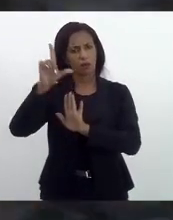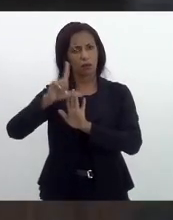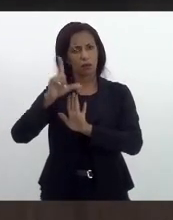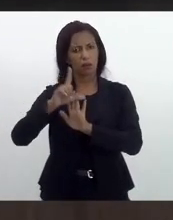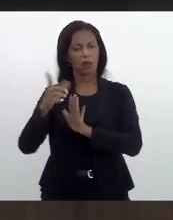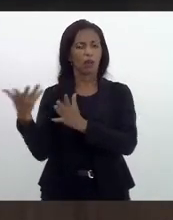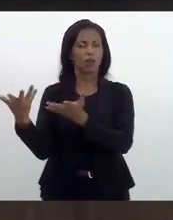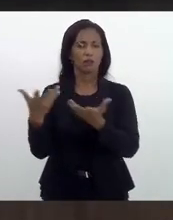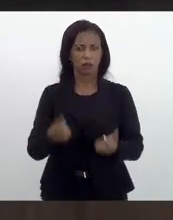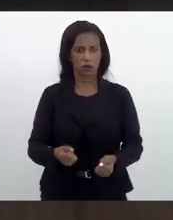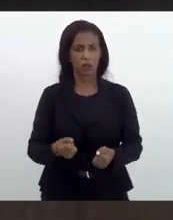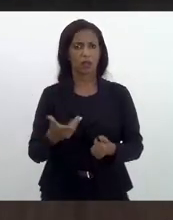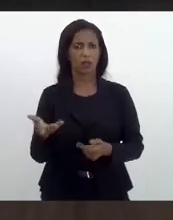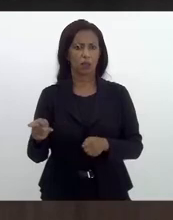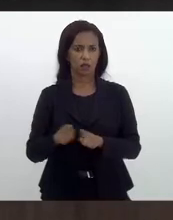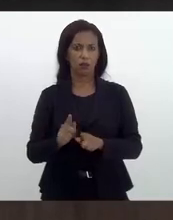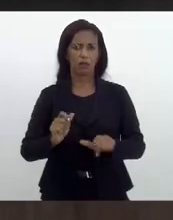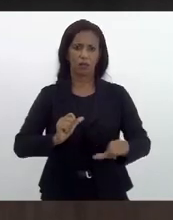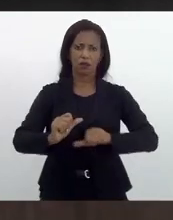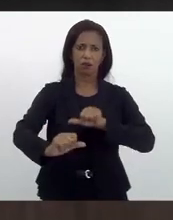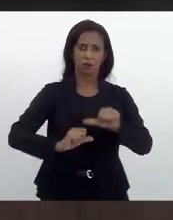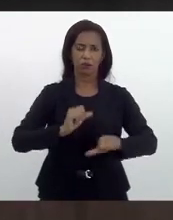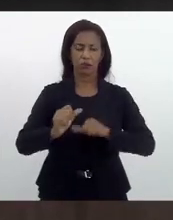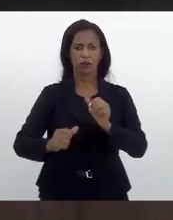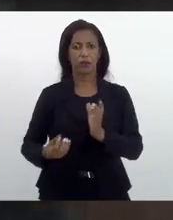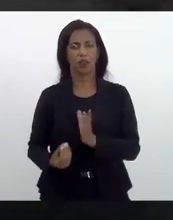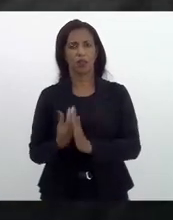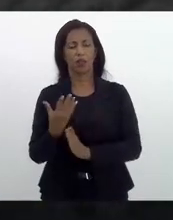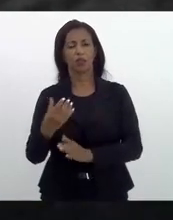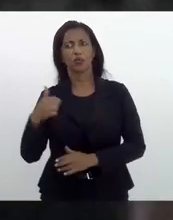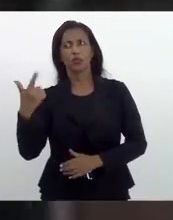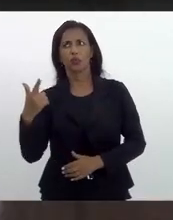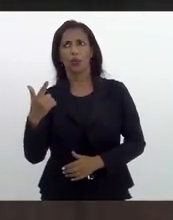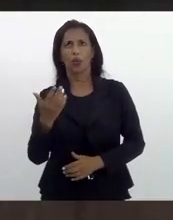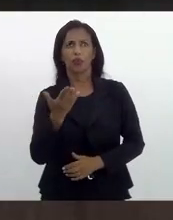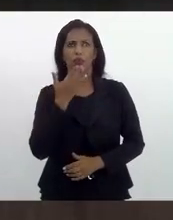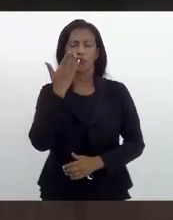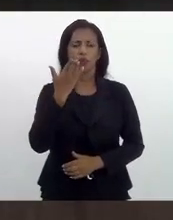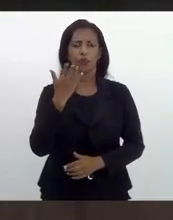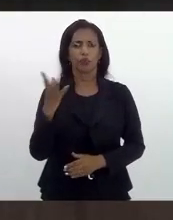permite essa modificação na criação de um novo tipo de adicional.